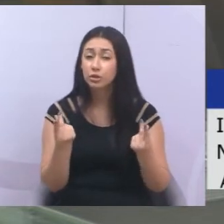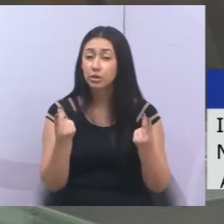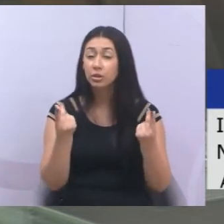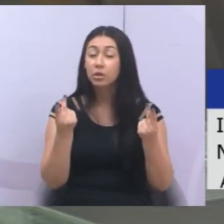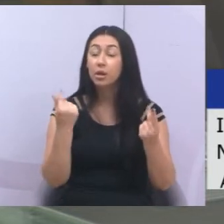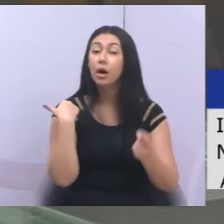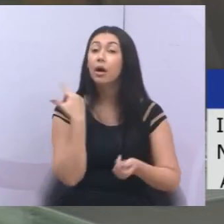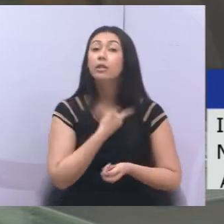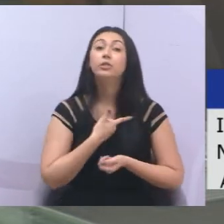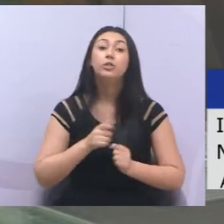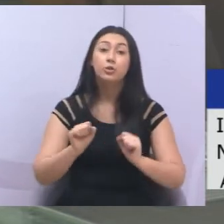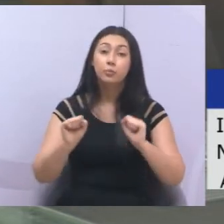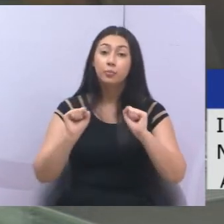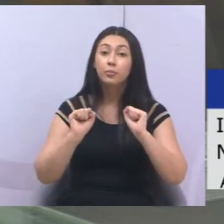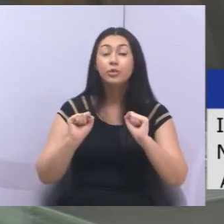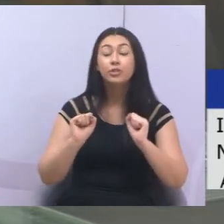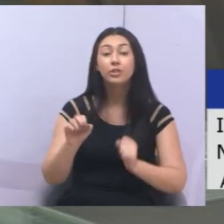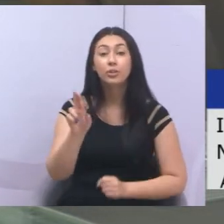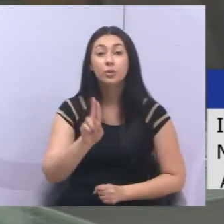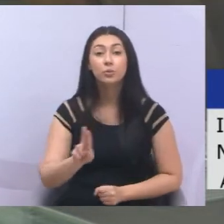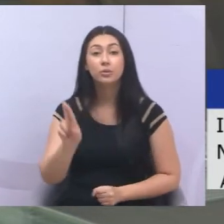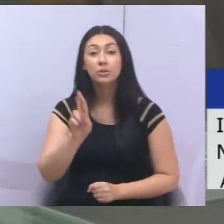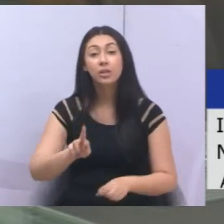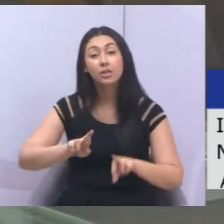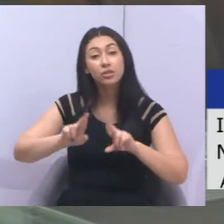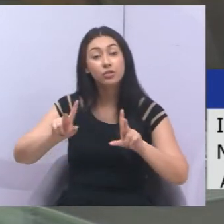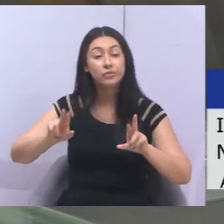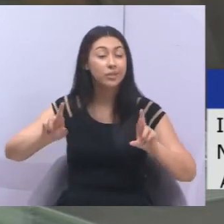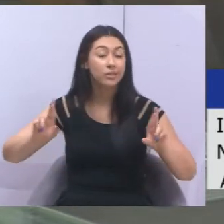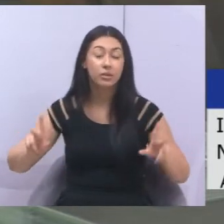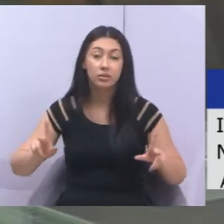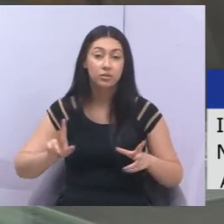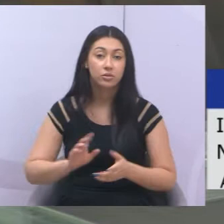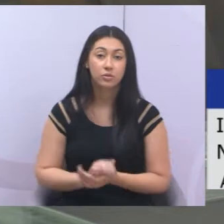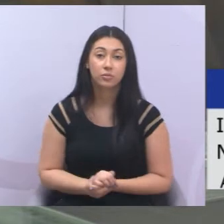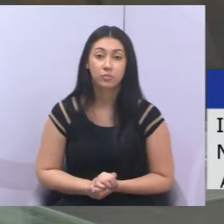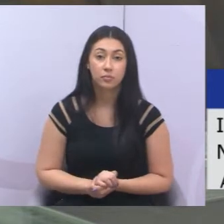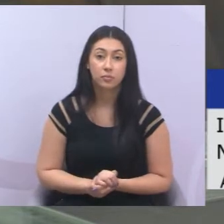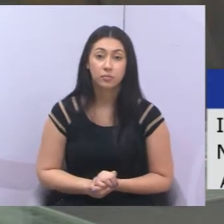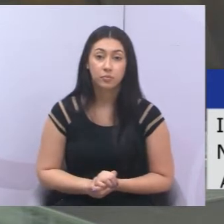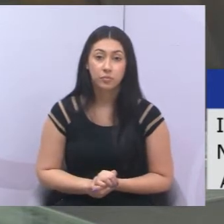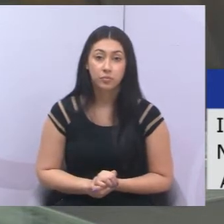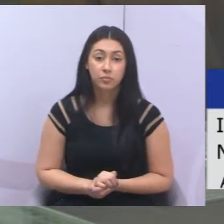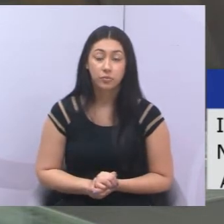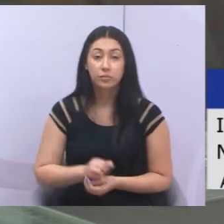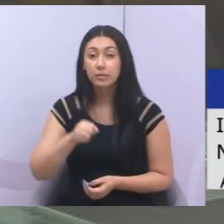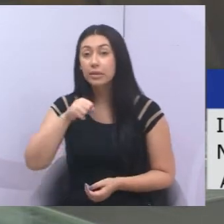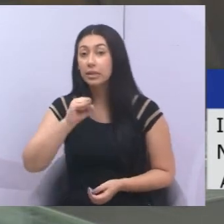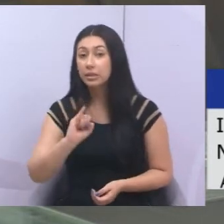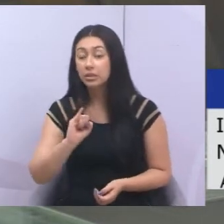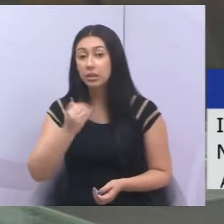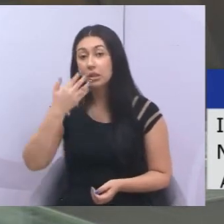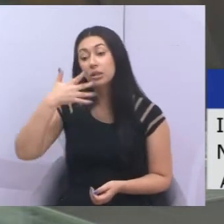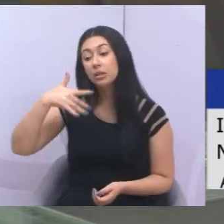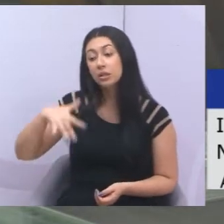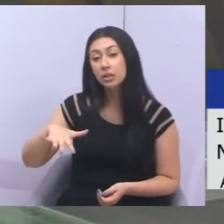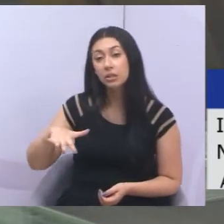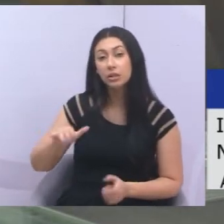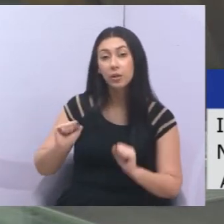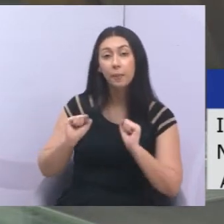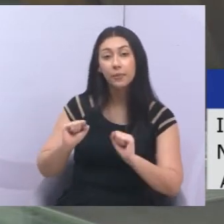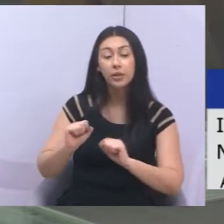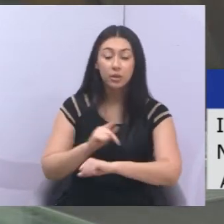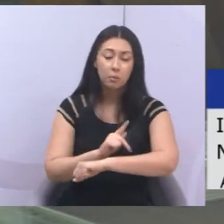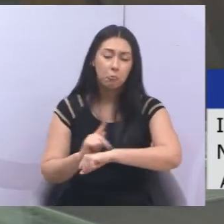a gente poderia ter destinado em outras questões se na infância a criança pudesse